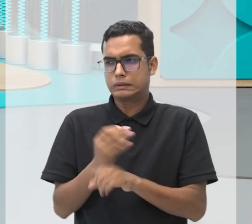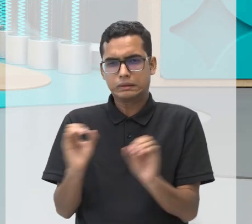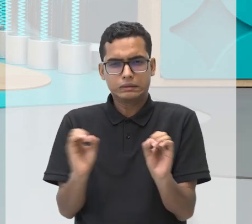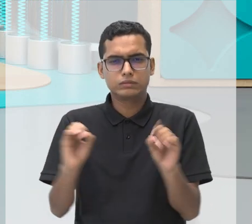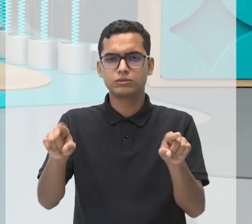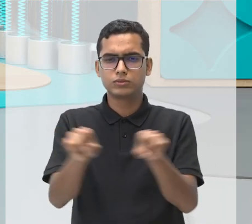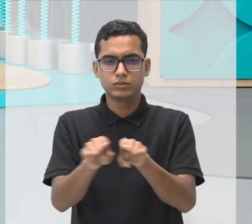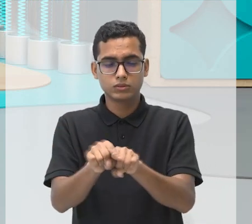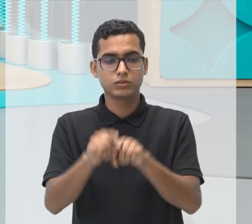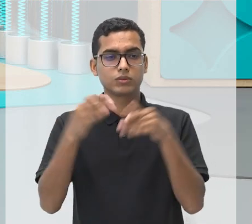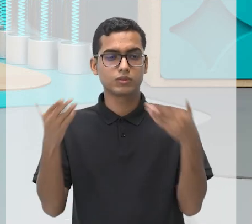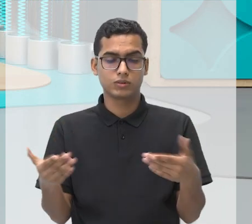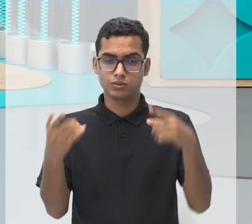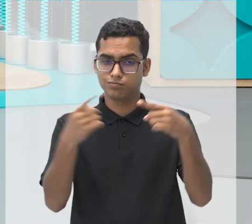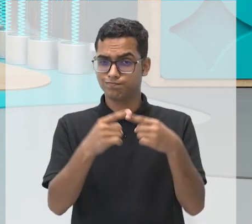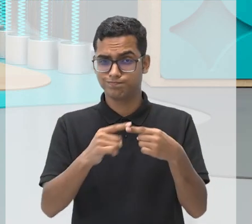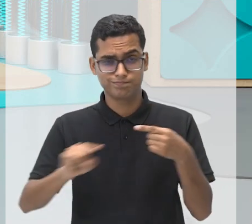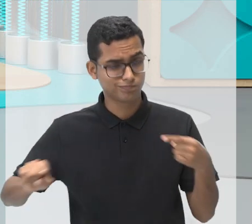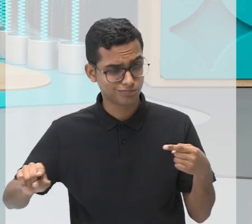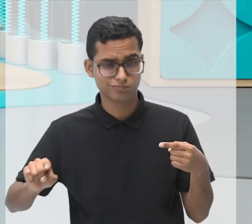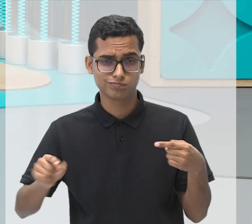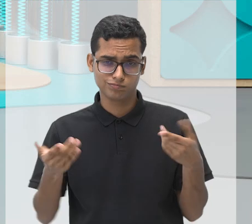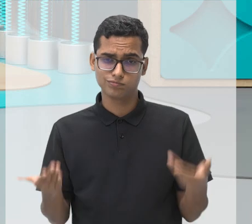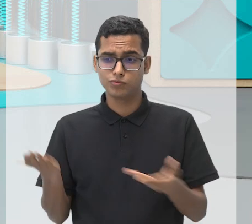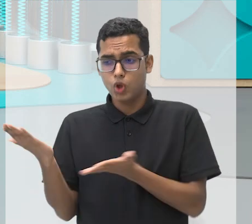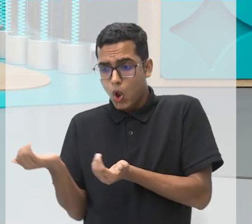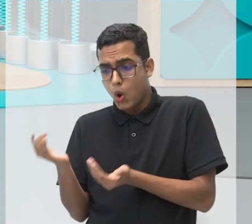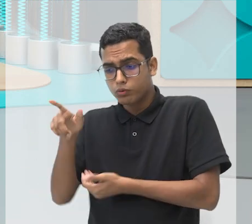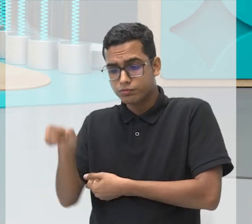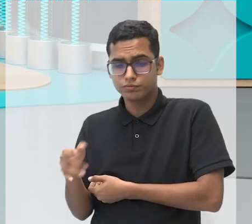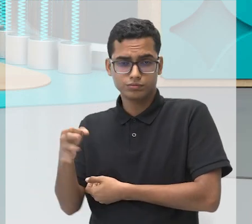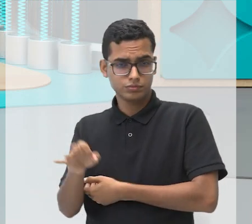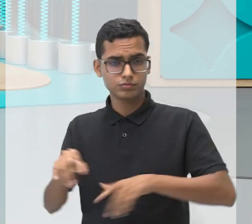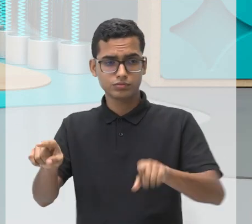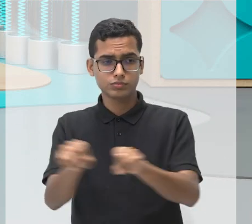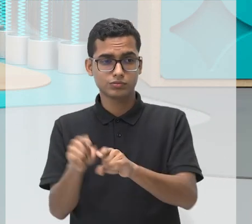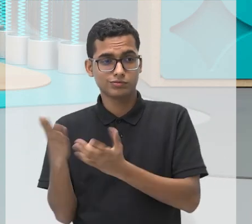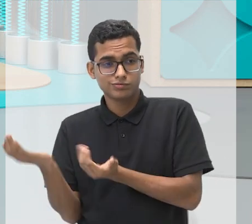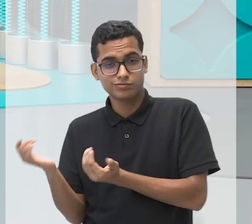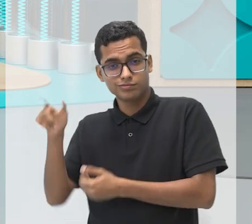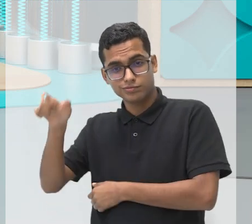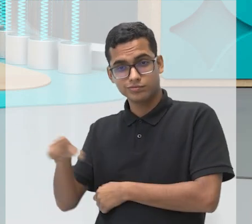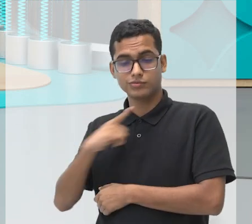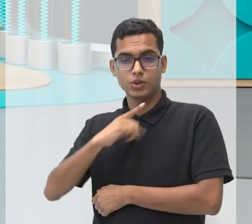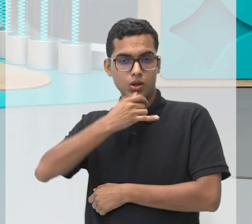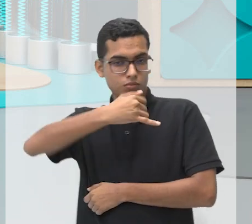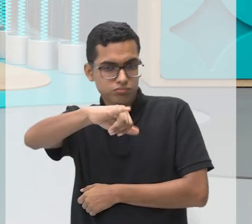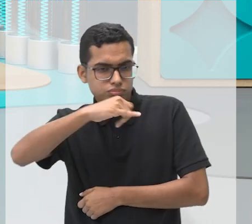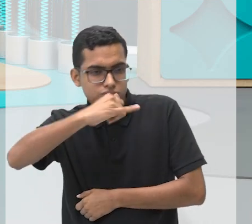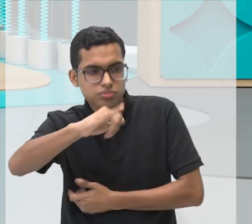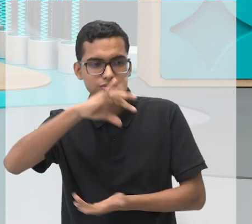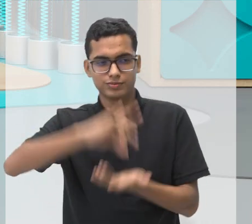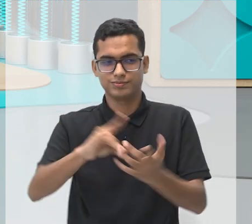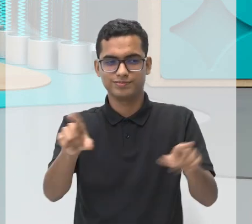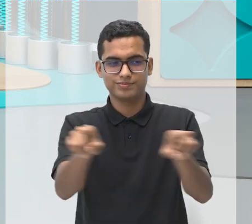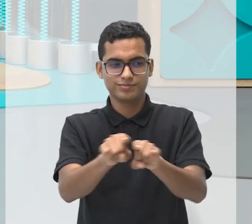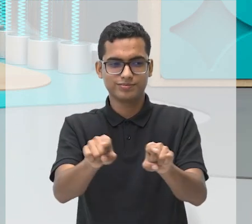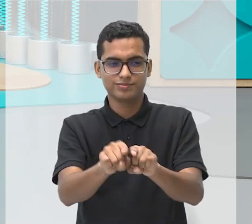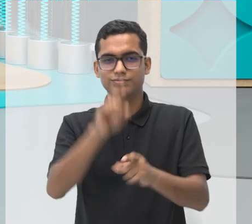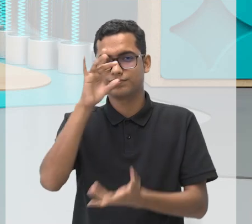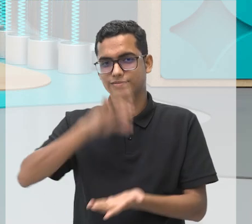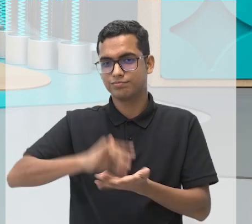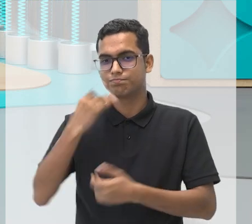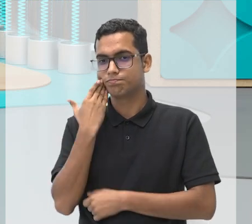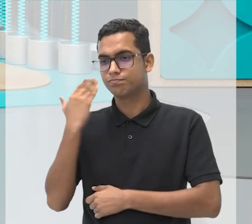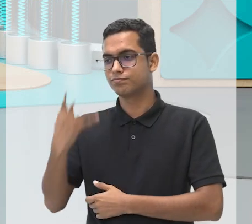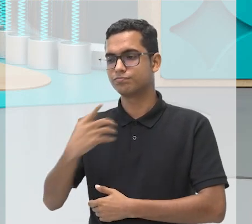que nem combina muito com um jovem, né? O jovem geralmente tem energia, tem vigor, tem vontade de brincar. E aí se